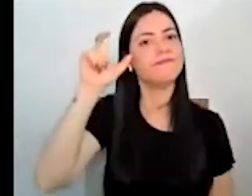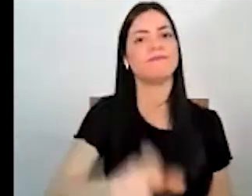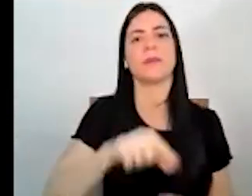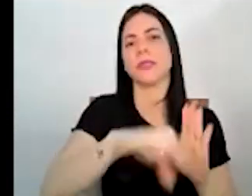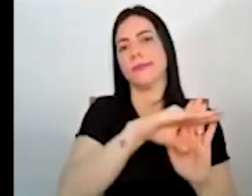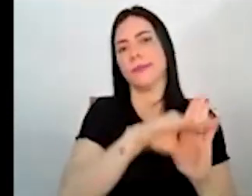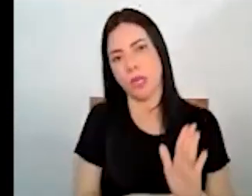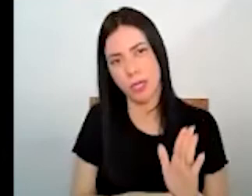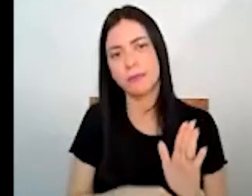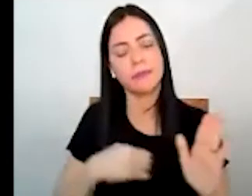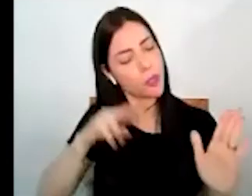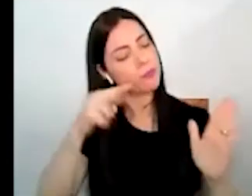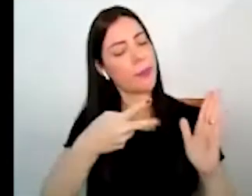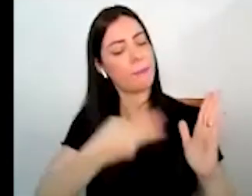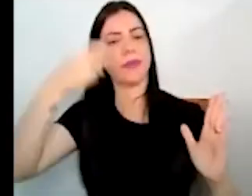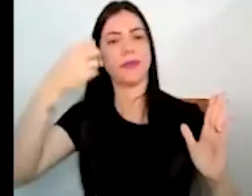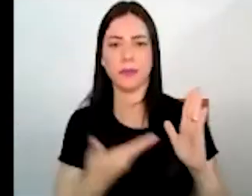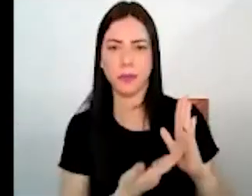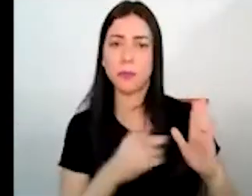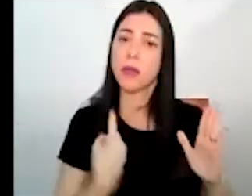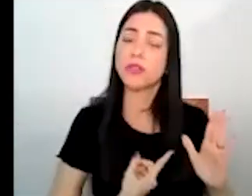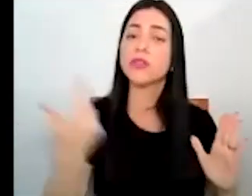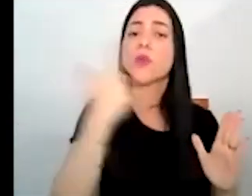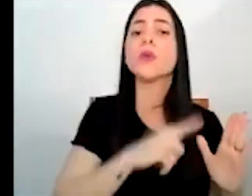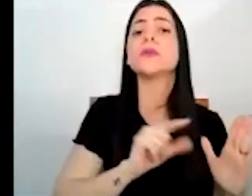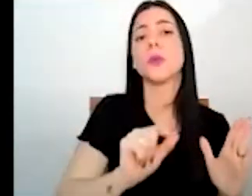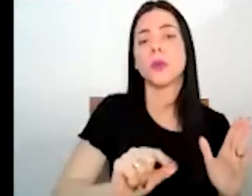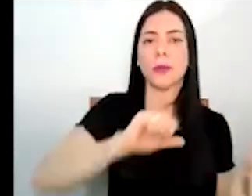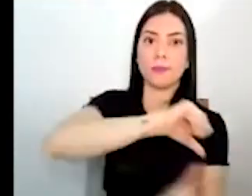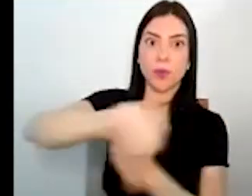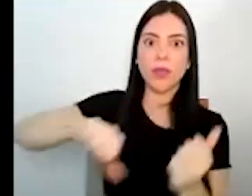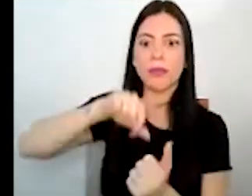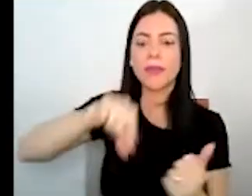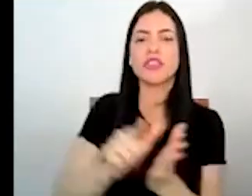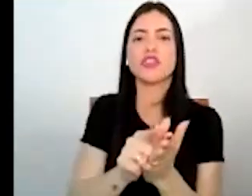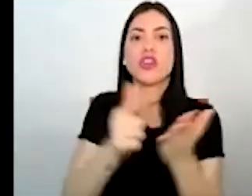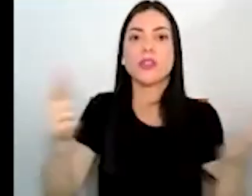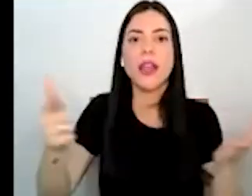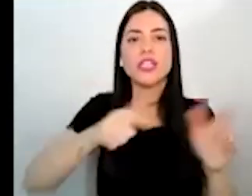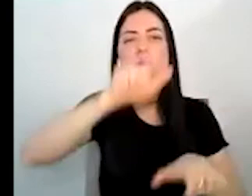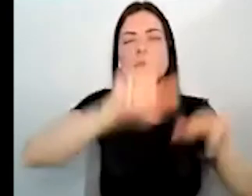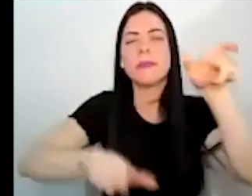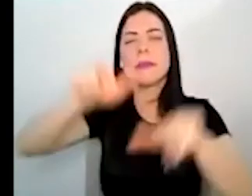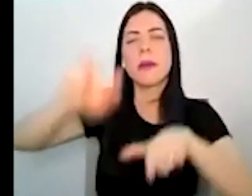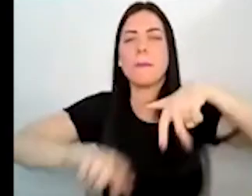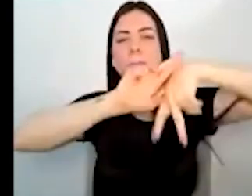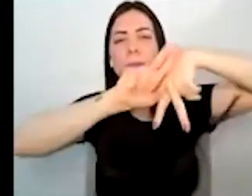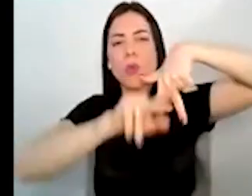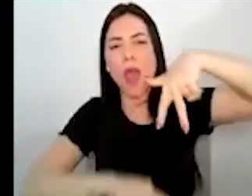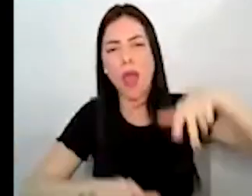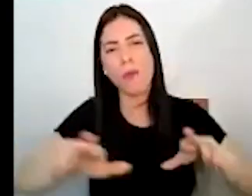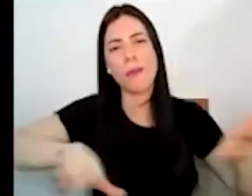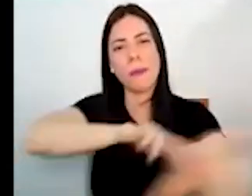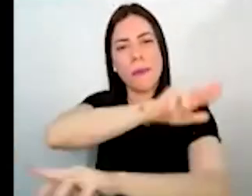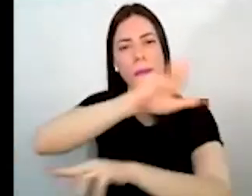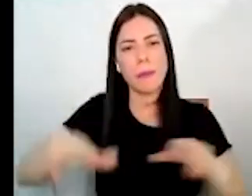ele. É a gente começar a migrar para um momento em que o jornalismo se torna muito mais plural e que a gente começa a ter vozes